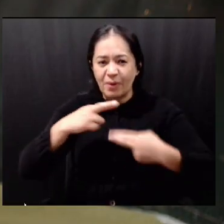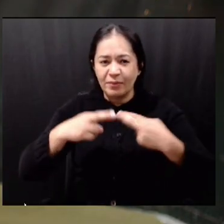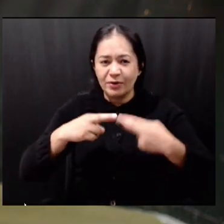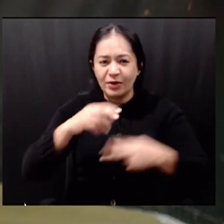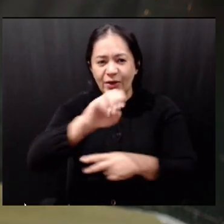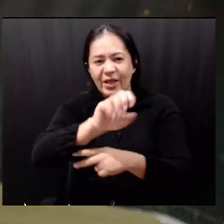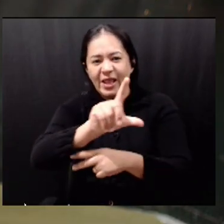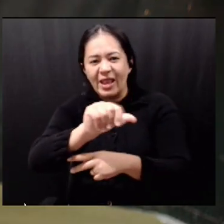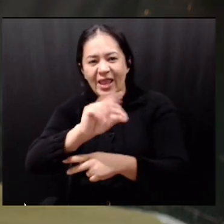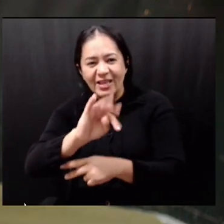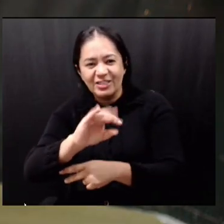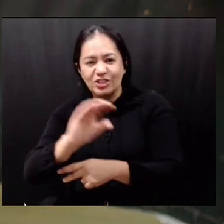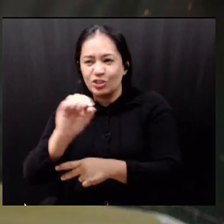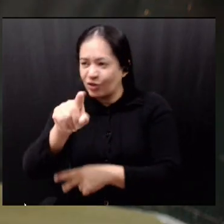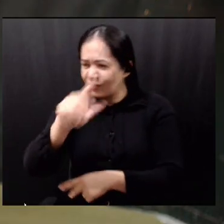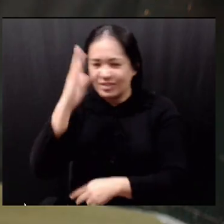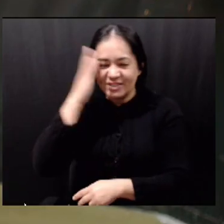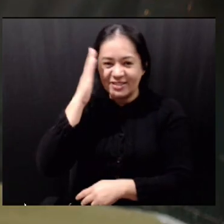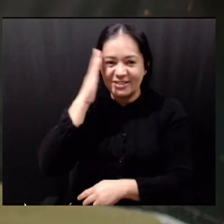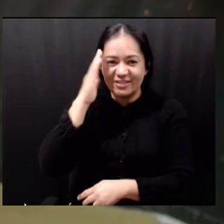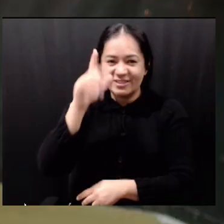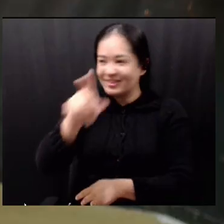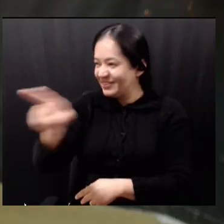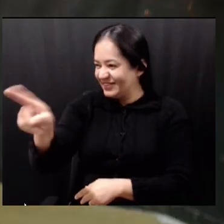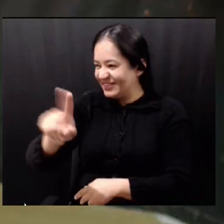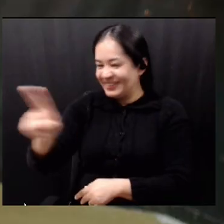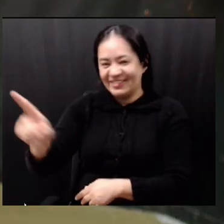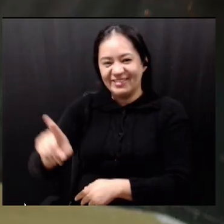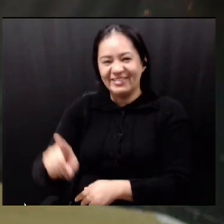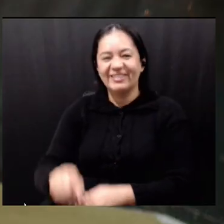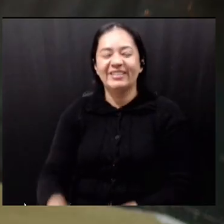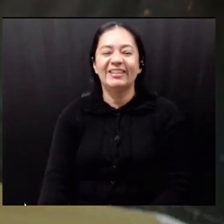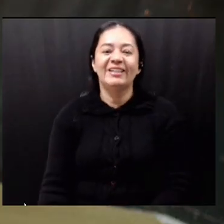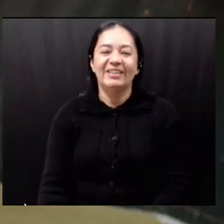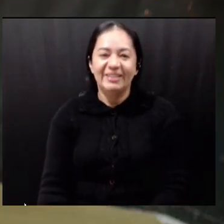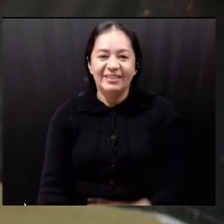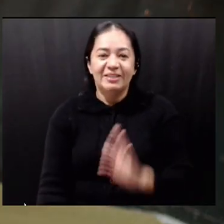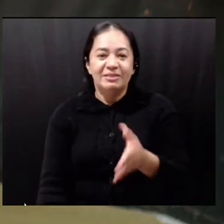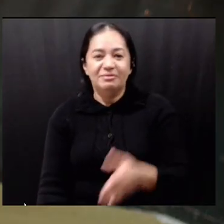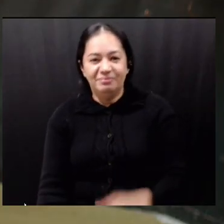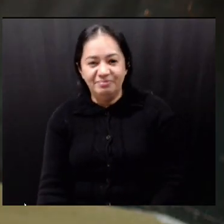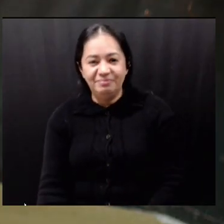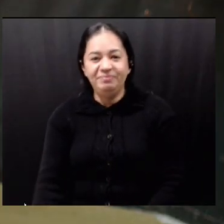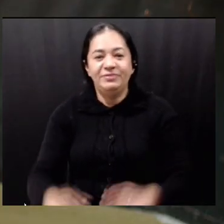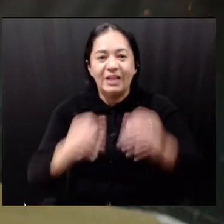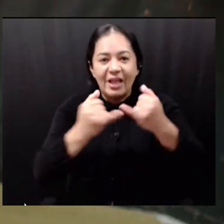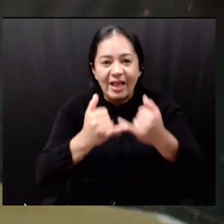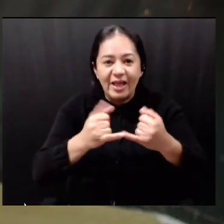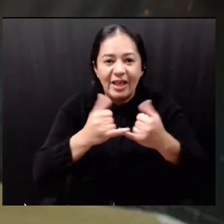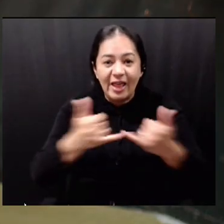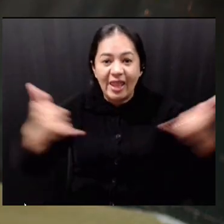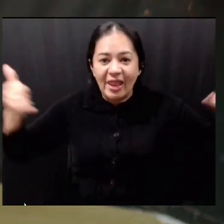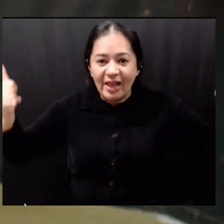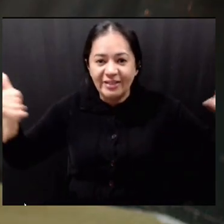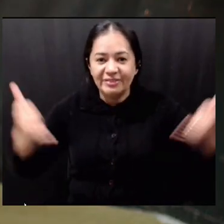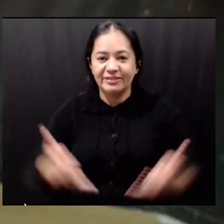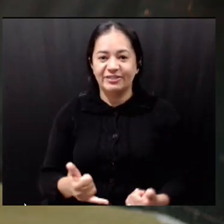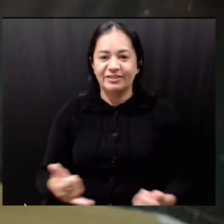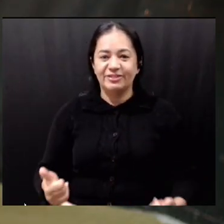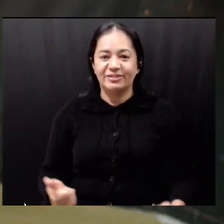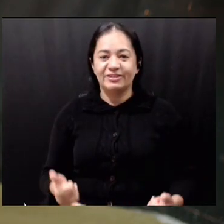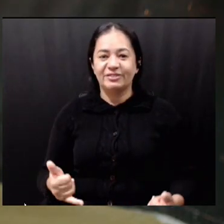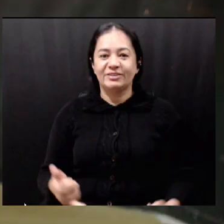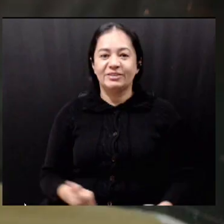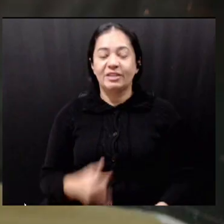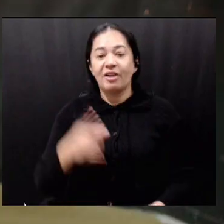Vocês sabem? Pulava muito. Aí, ó, tá vendo? Já pulou elástico? Vai brincar. Não sei como que é. Vai na internet.